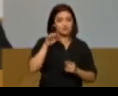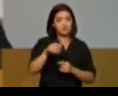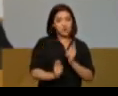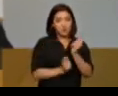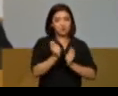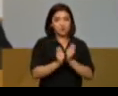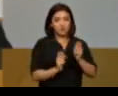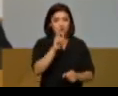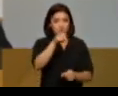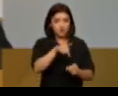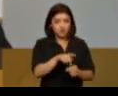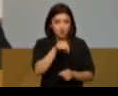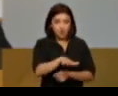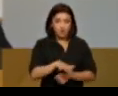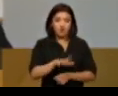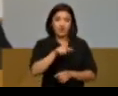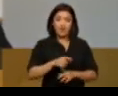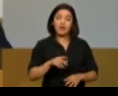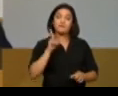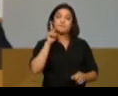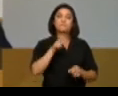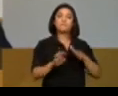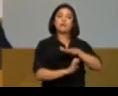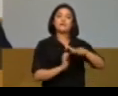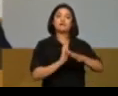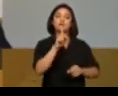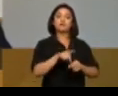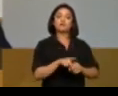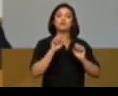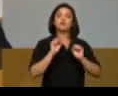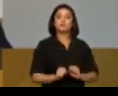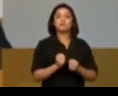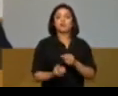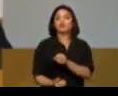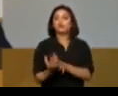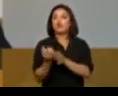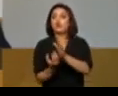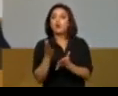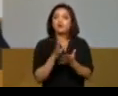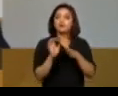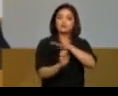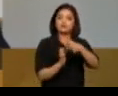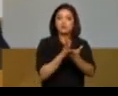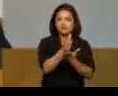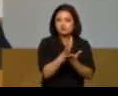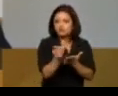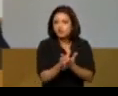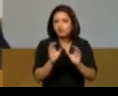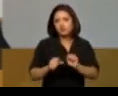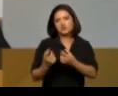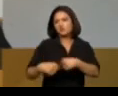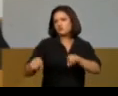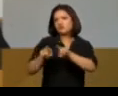petróleo, fica a Petrobras autorizada a constituir subsidiárias, as quais poderão associar-se majoritária